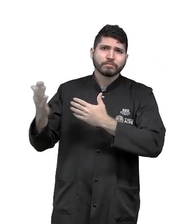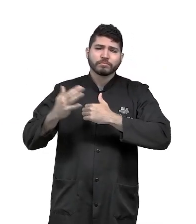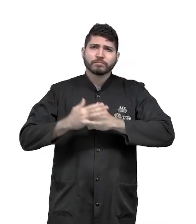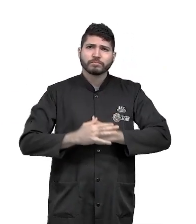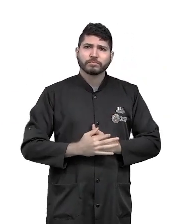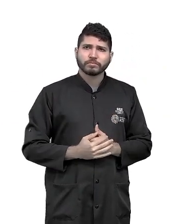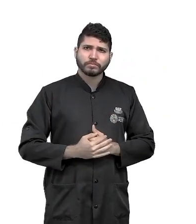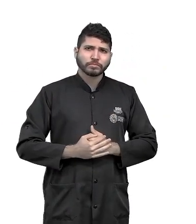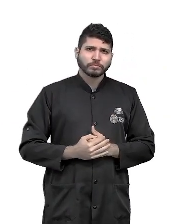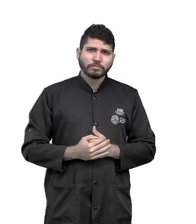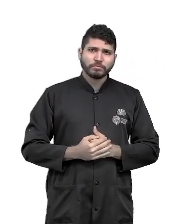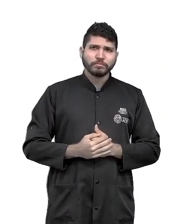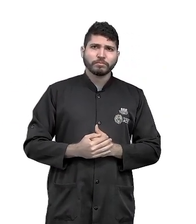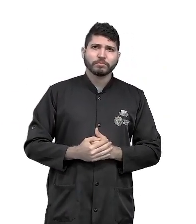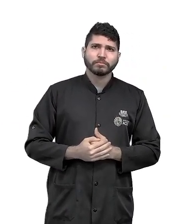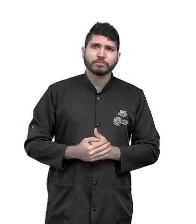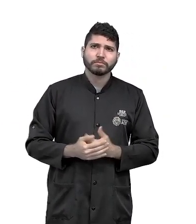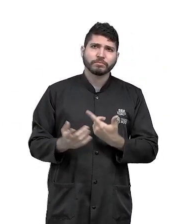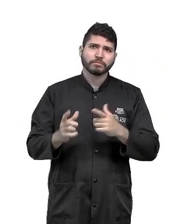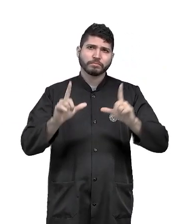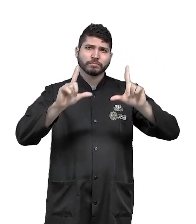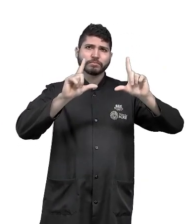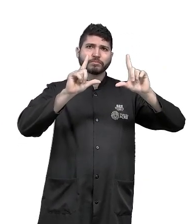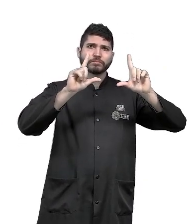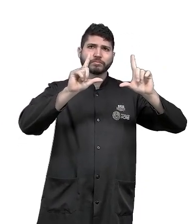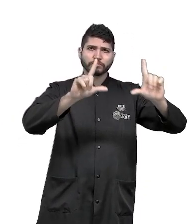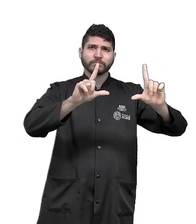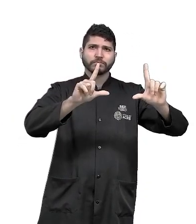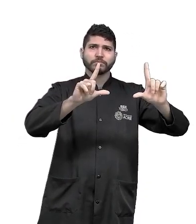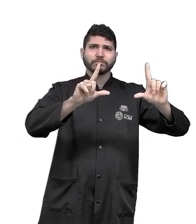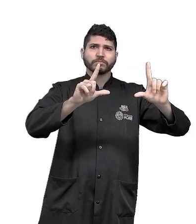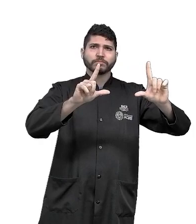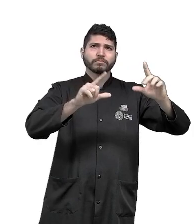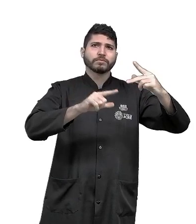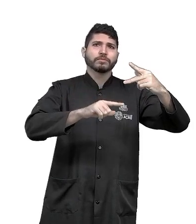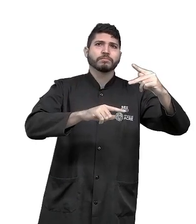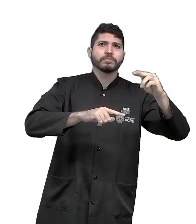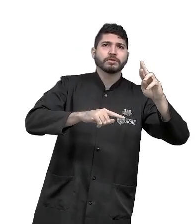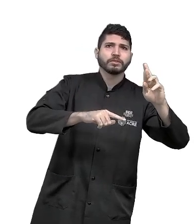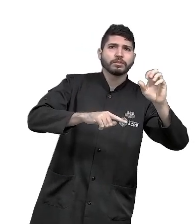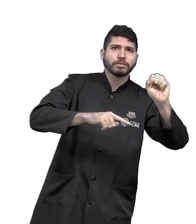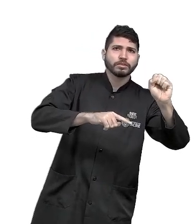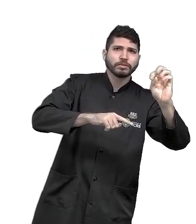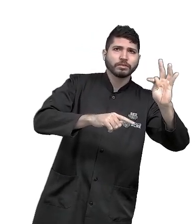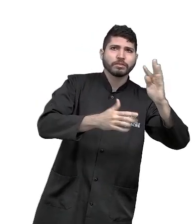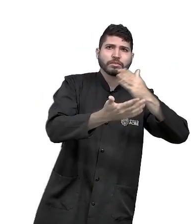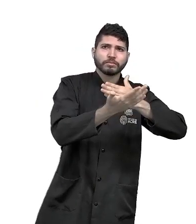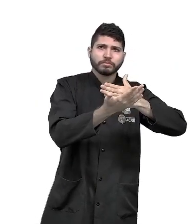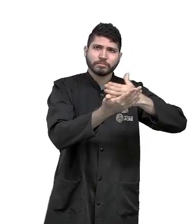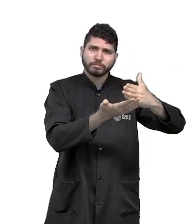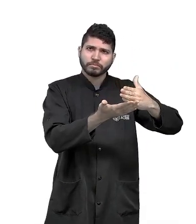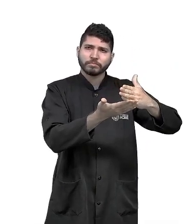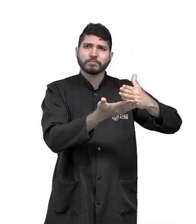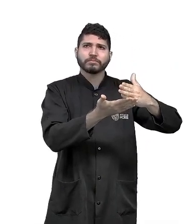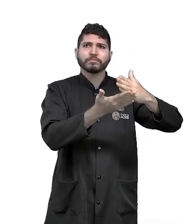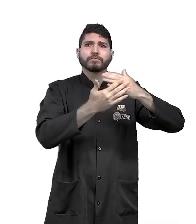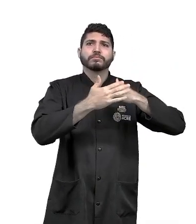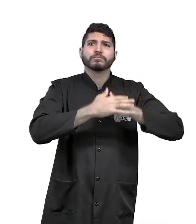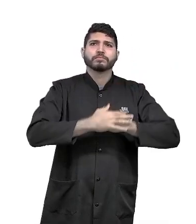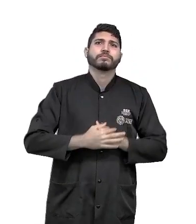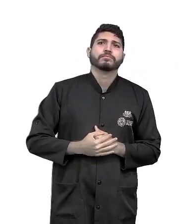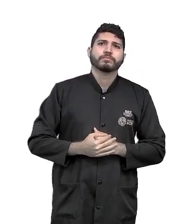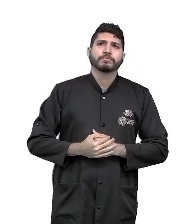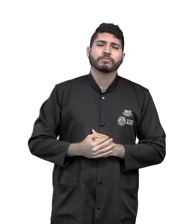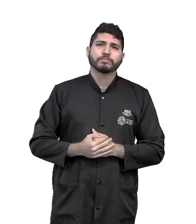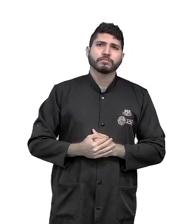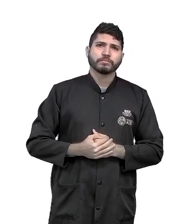PRST, ao lado, de medida de 1, é o ponto de partida. O segundo quadrado é construído sobre ele, tornando-se o ponto médio,